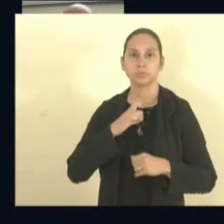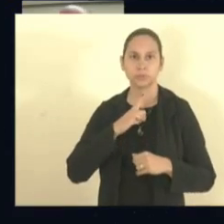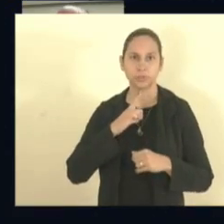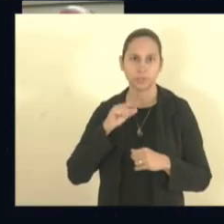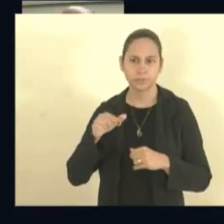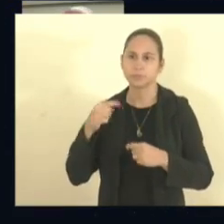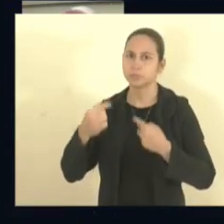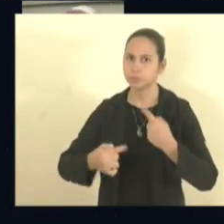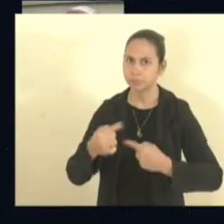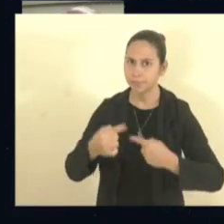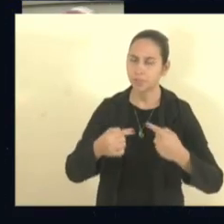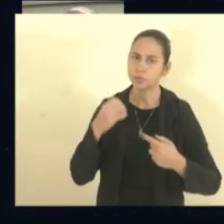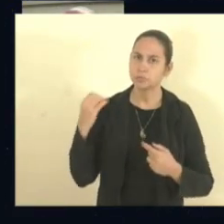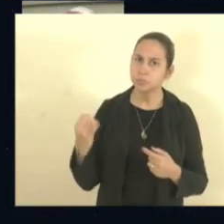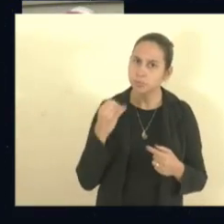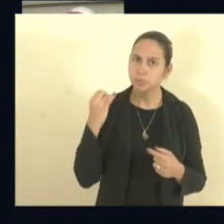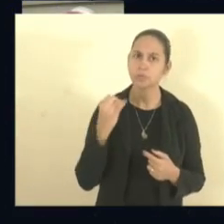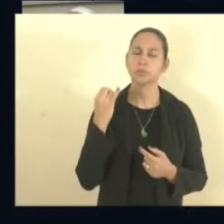salutar, muito...